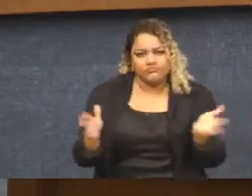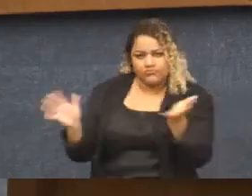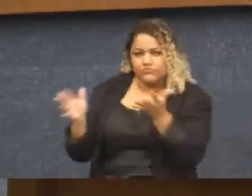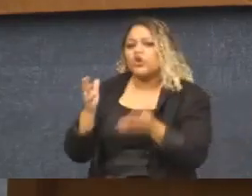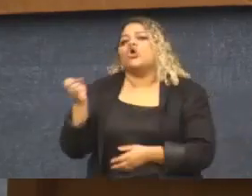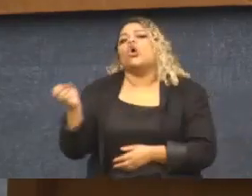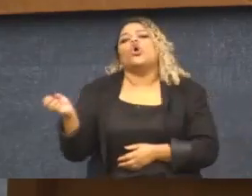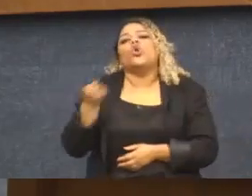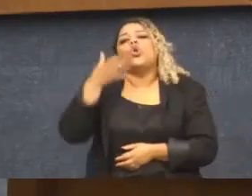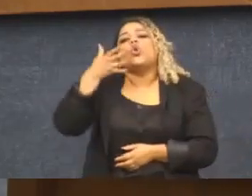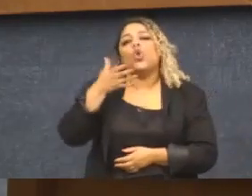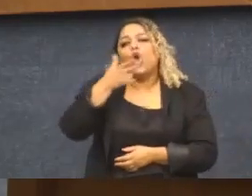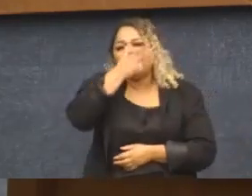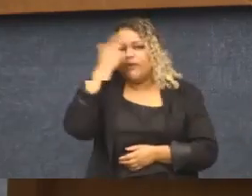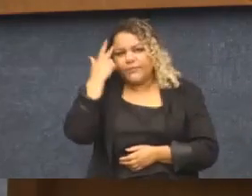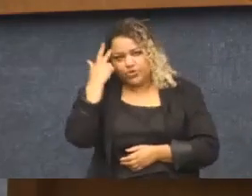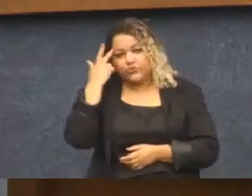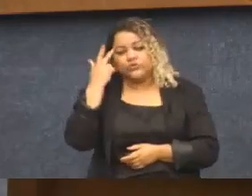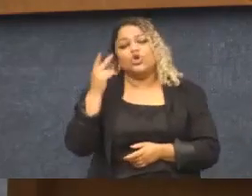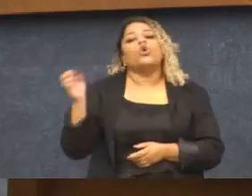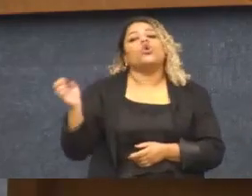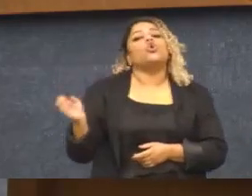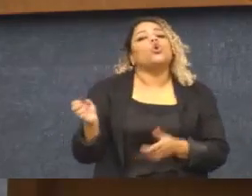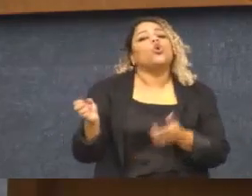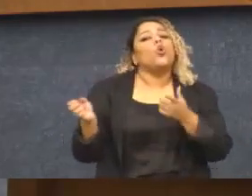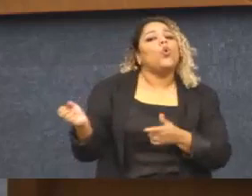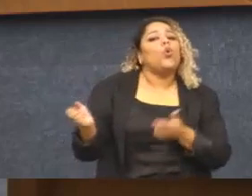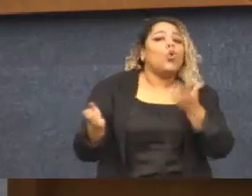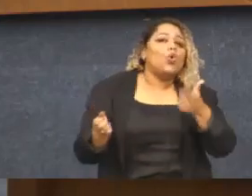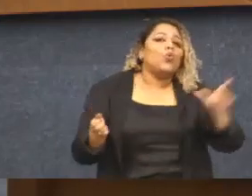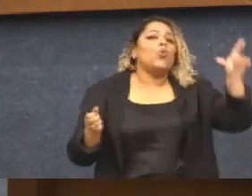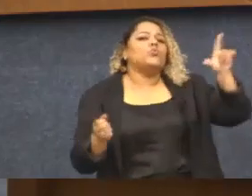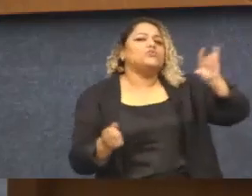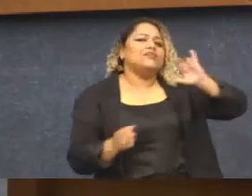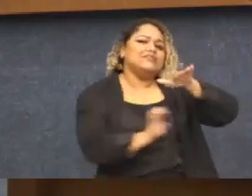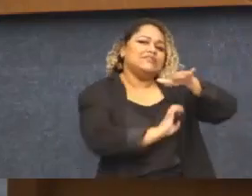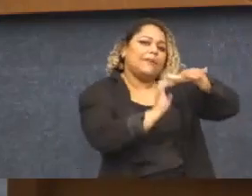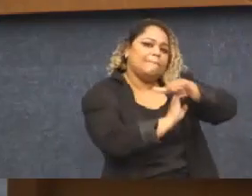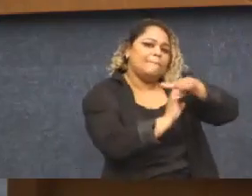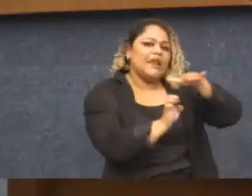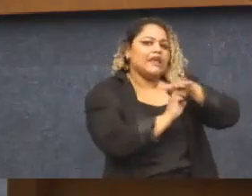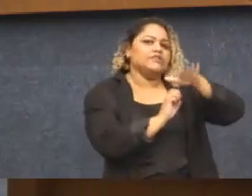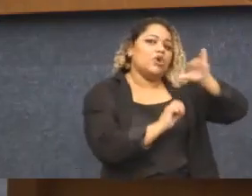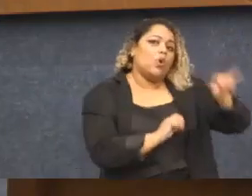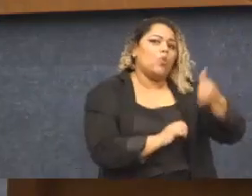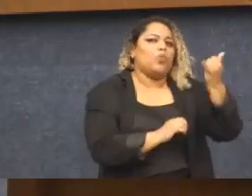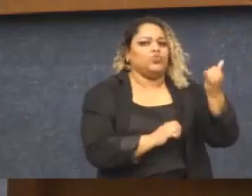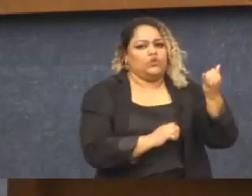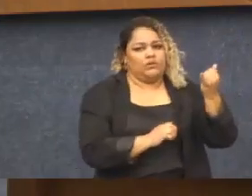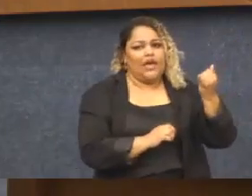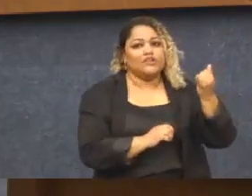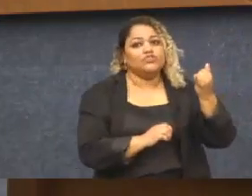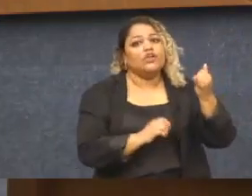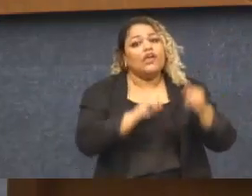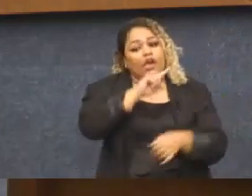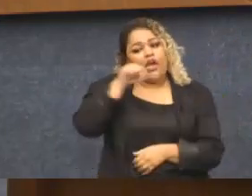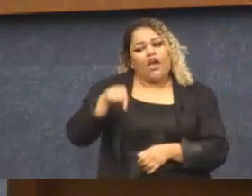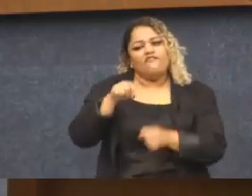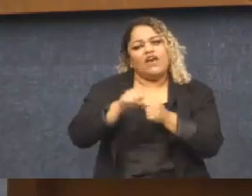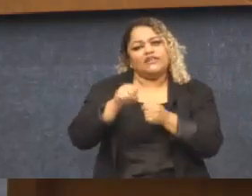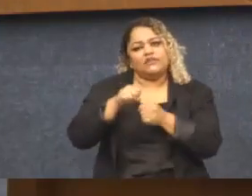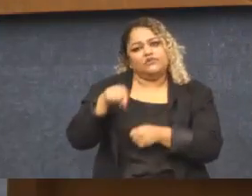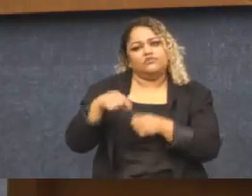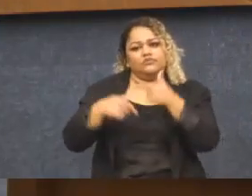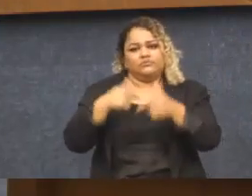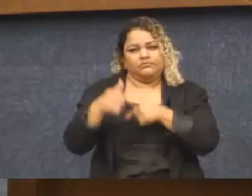atores, dar oportunidade para outras empresas e outras pessoas a fazerem esse trabalho, que hoje